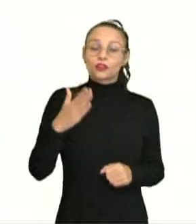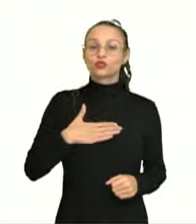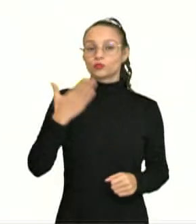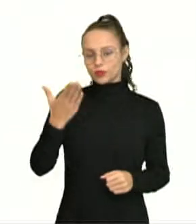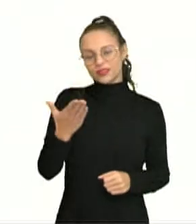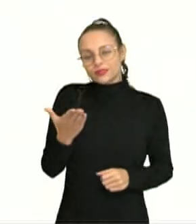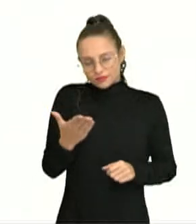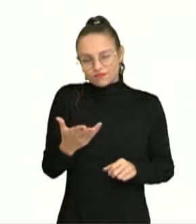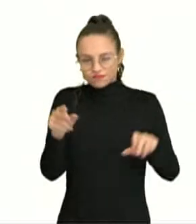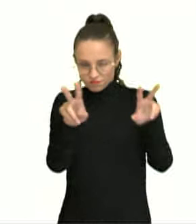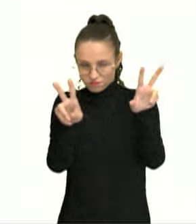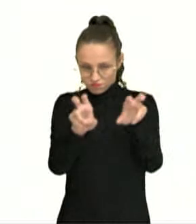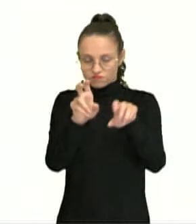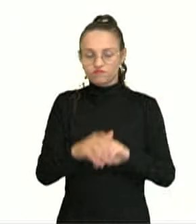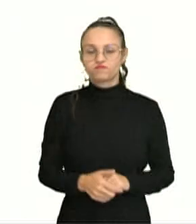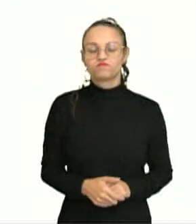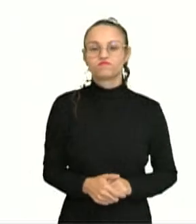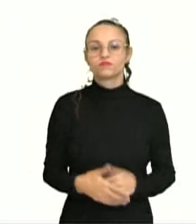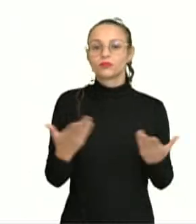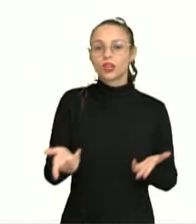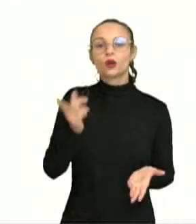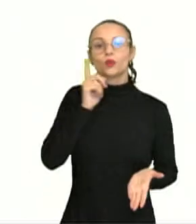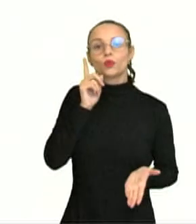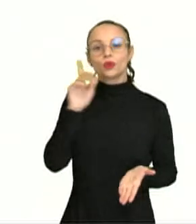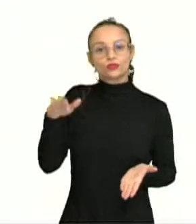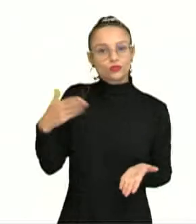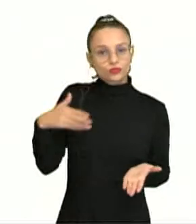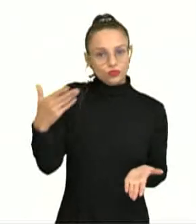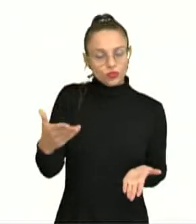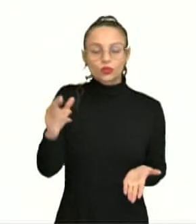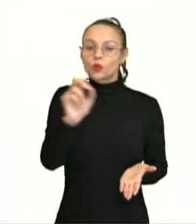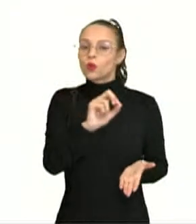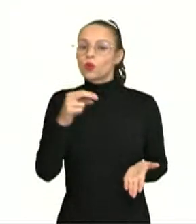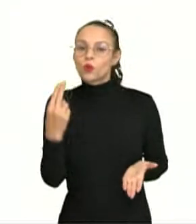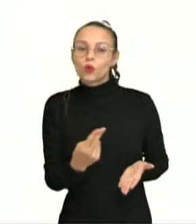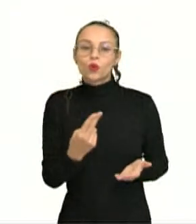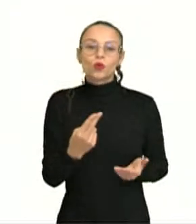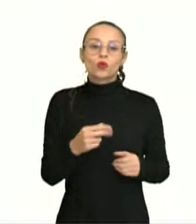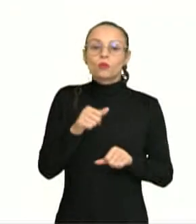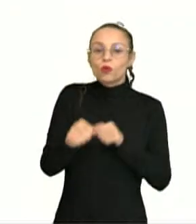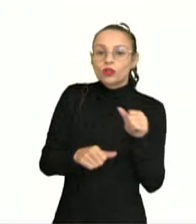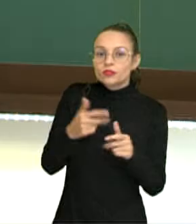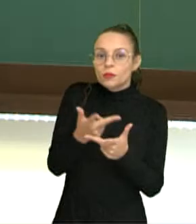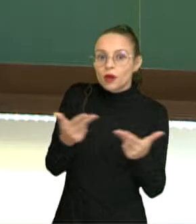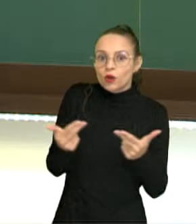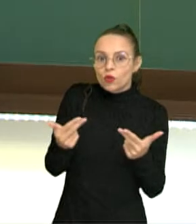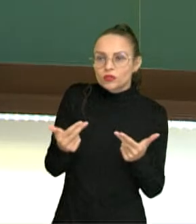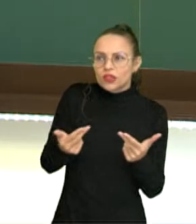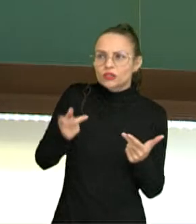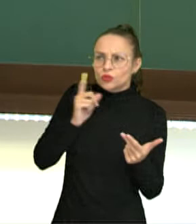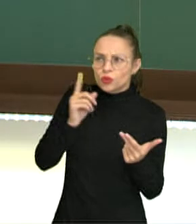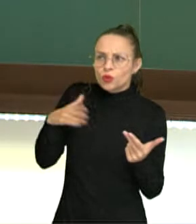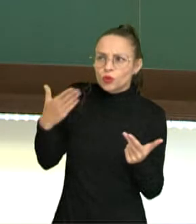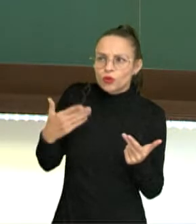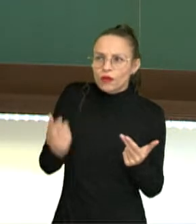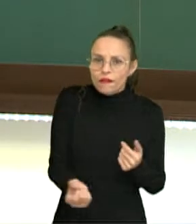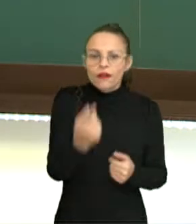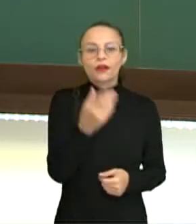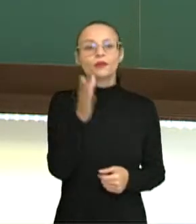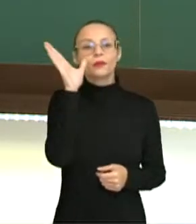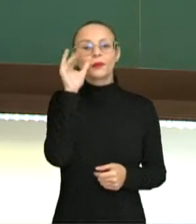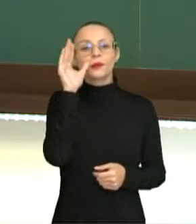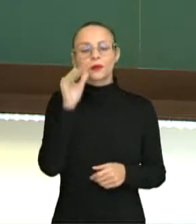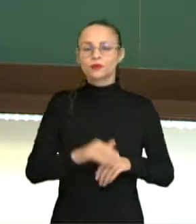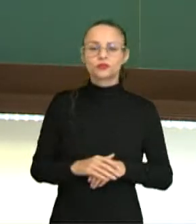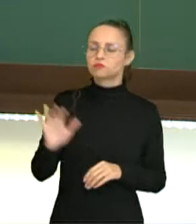surpresa, digamos assim. Então, no cotidiano, ou tornar o rotineiro curioso. Então, o curioso